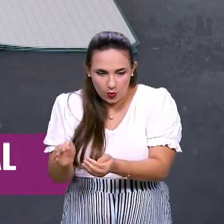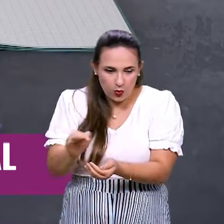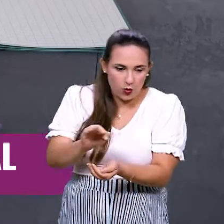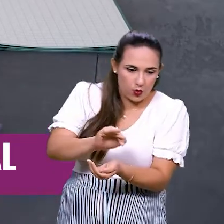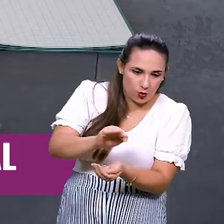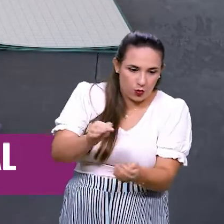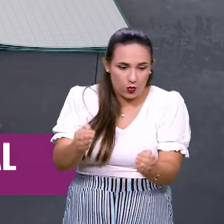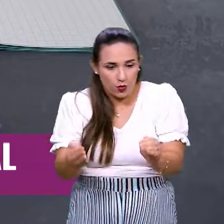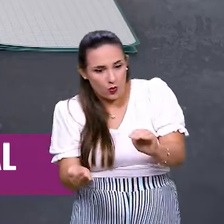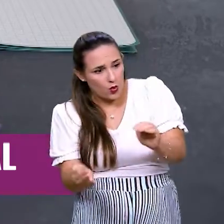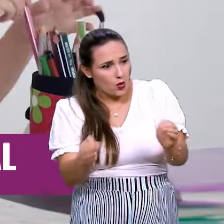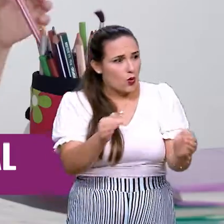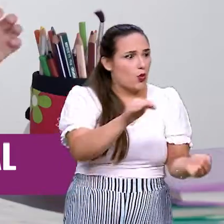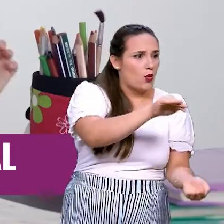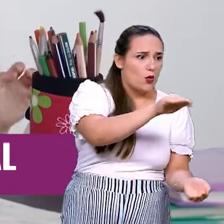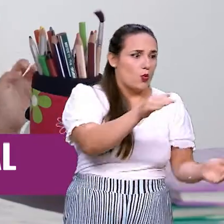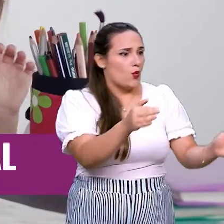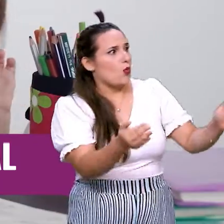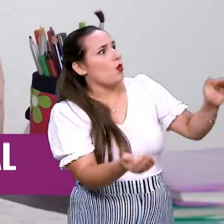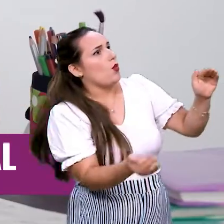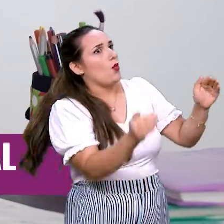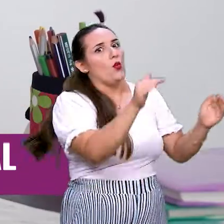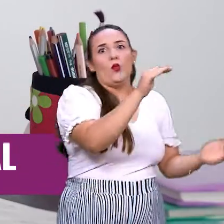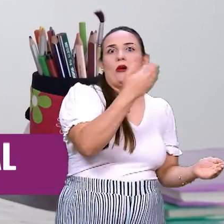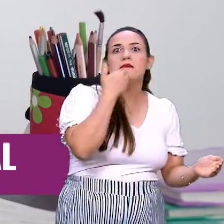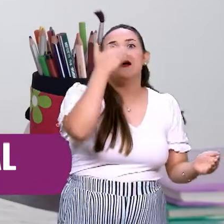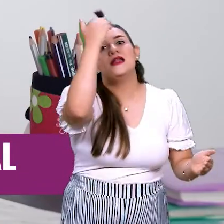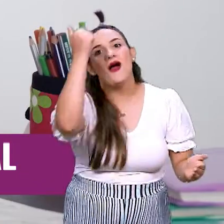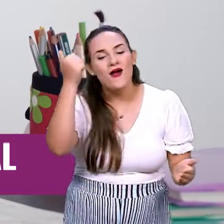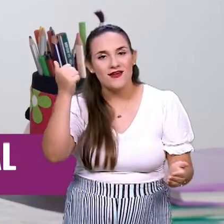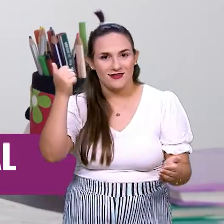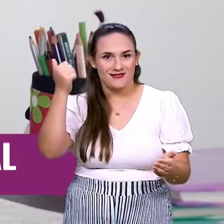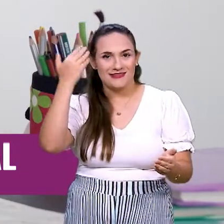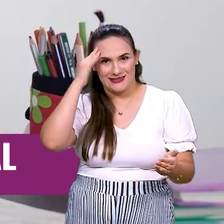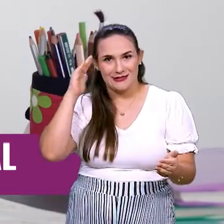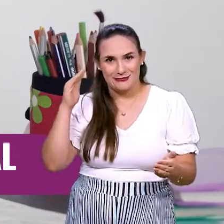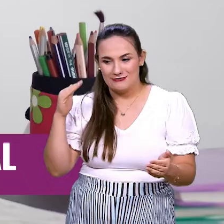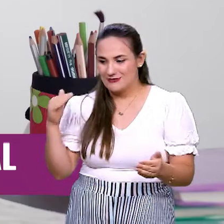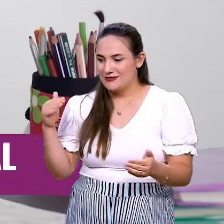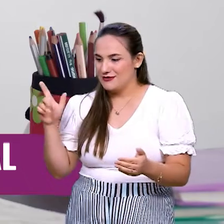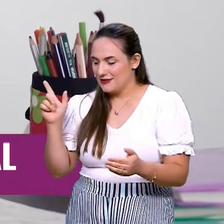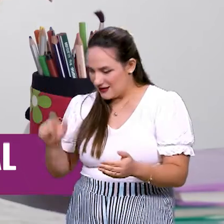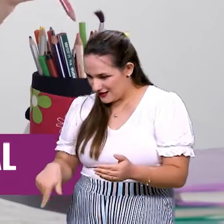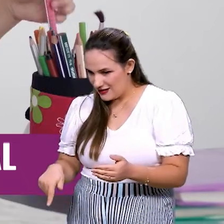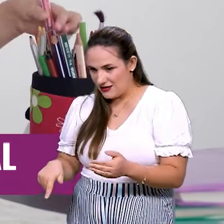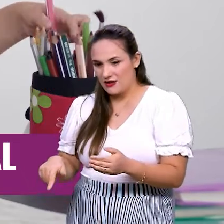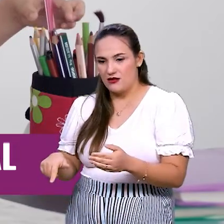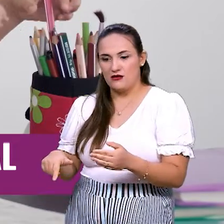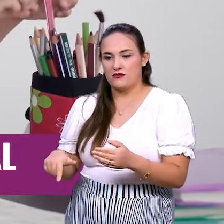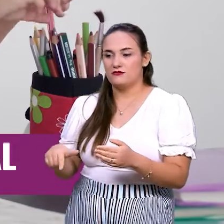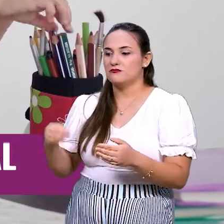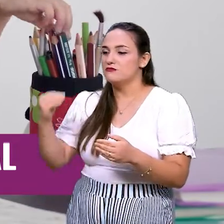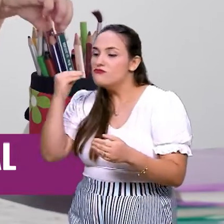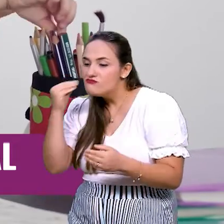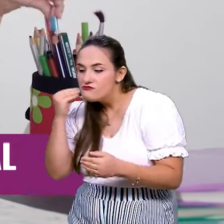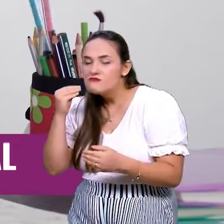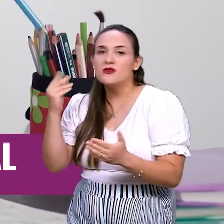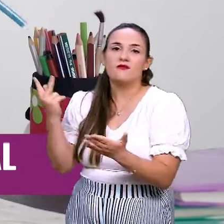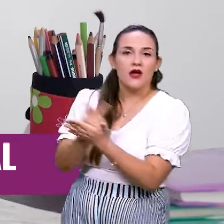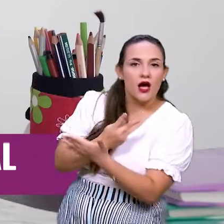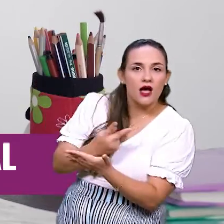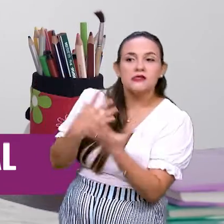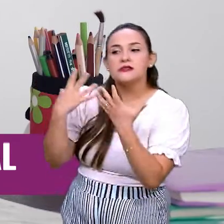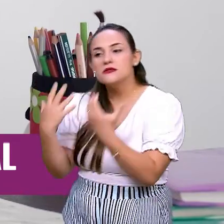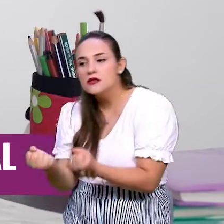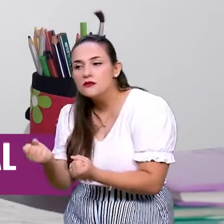um instrumento que ela possa usar desde pequenininha, ela vai pegar aquilo lá e vai aumentando os conhecimentos dela, da tentativa e erro, aprendendo no dia